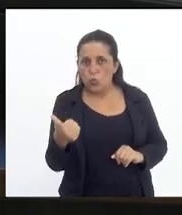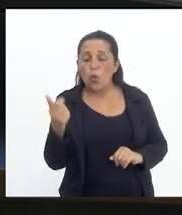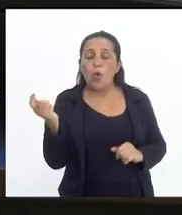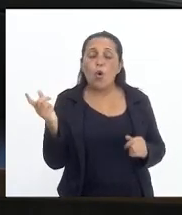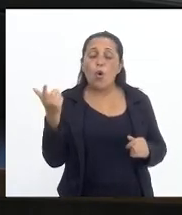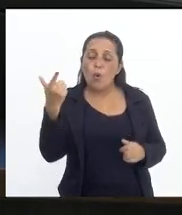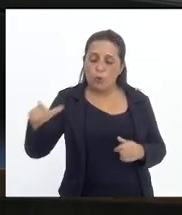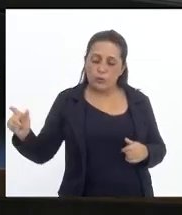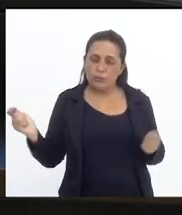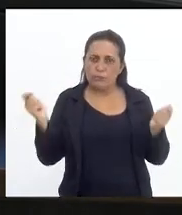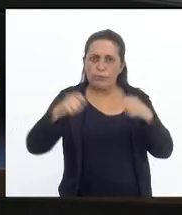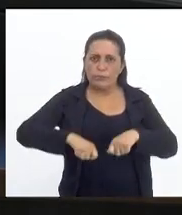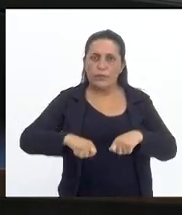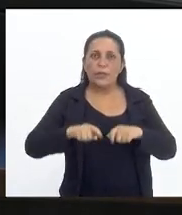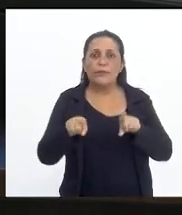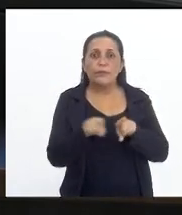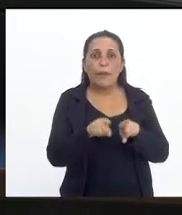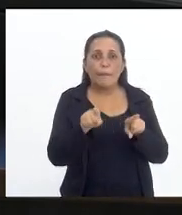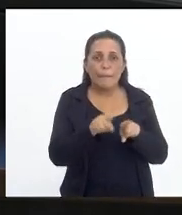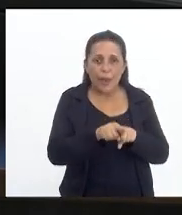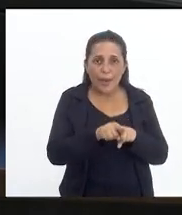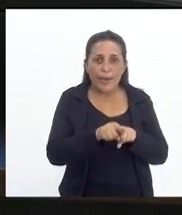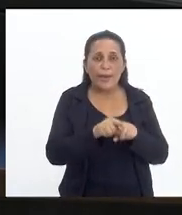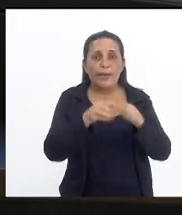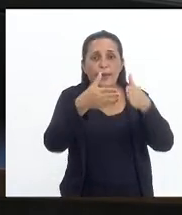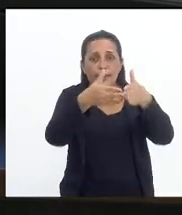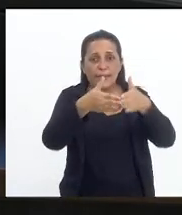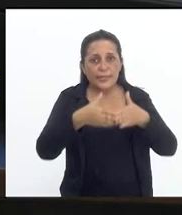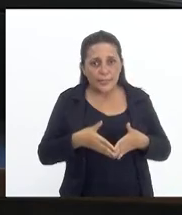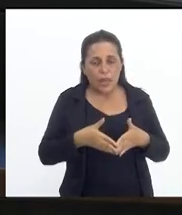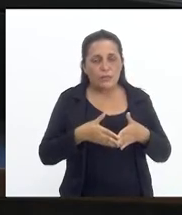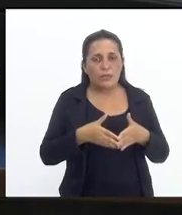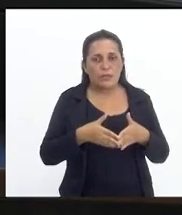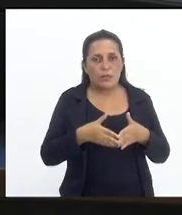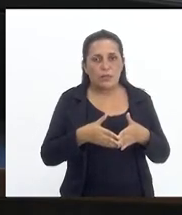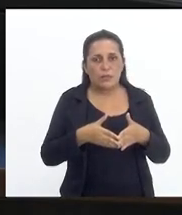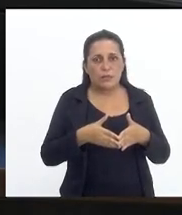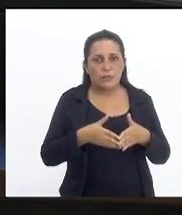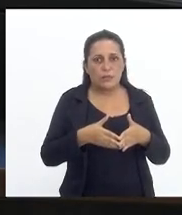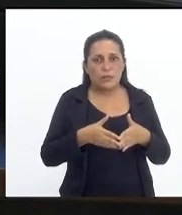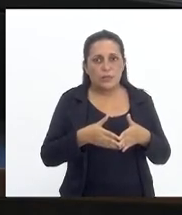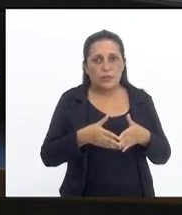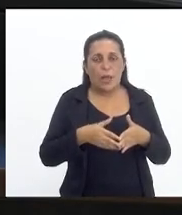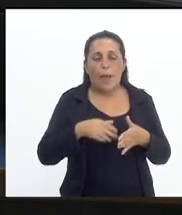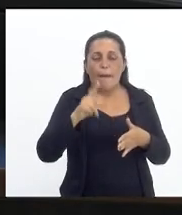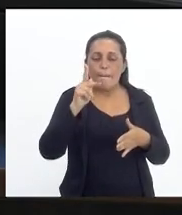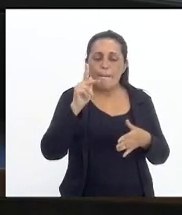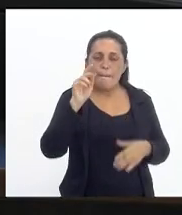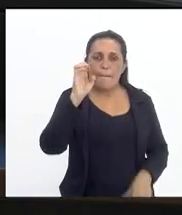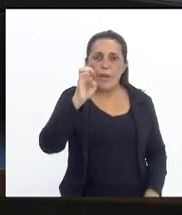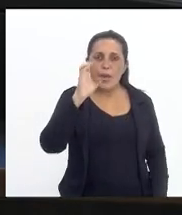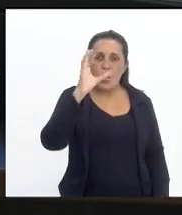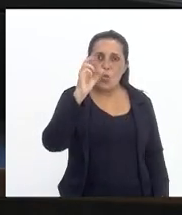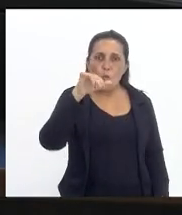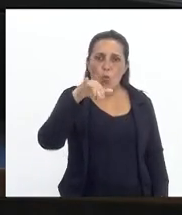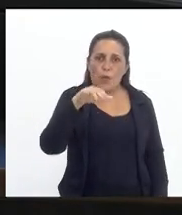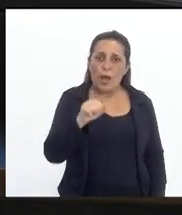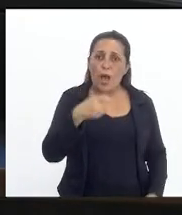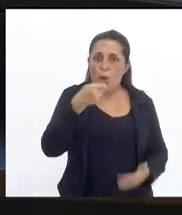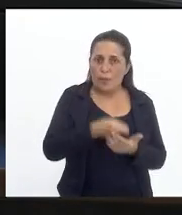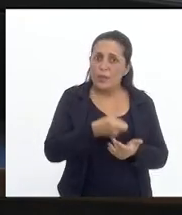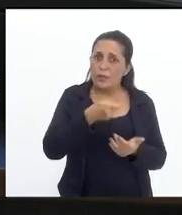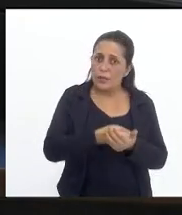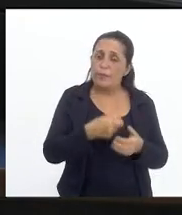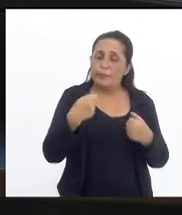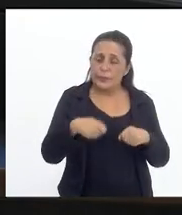é a conversão em pecúnia de licenças e na realidade Esse é obrigatório Então vai ter que adotar